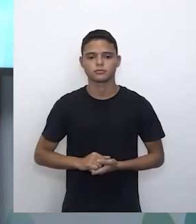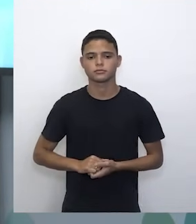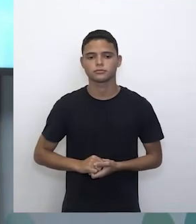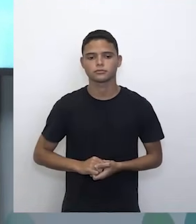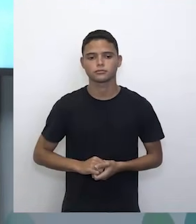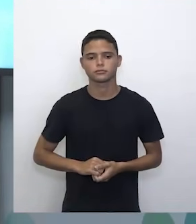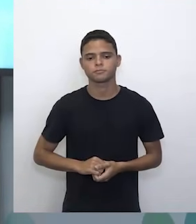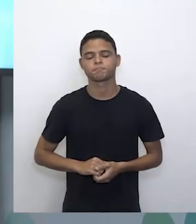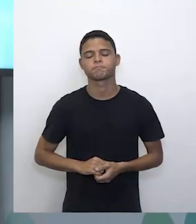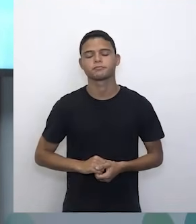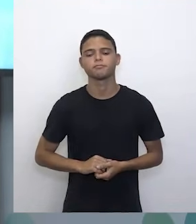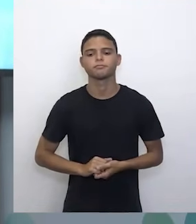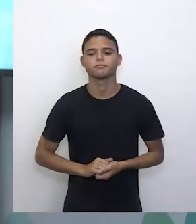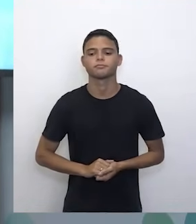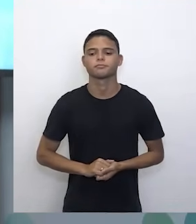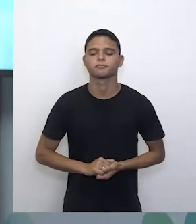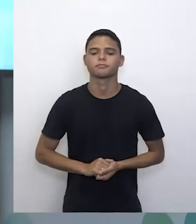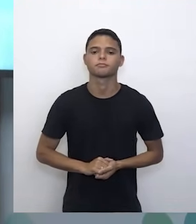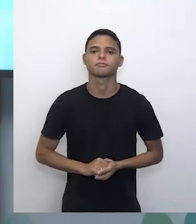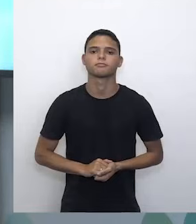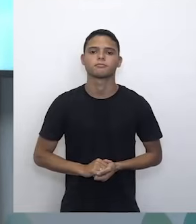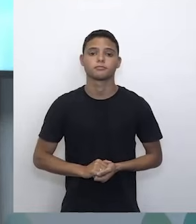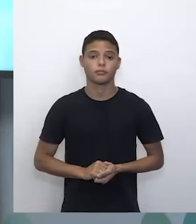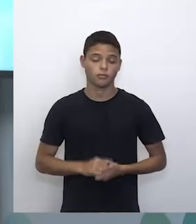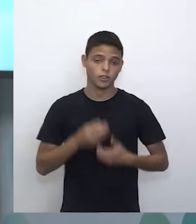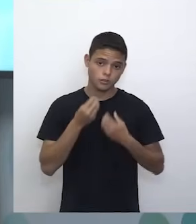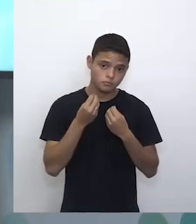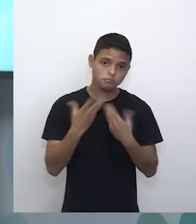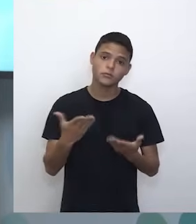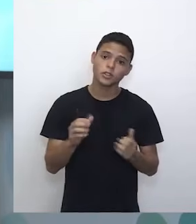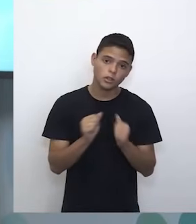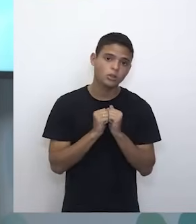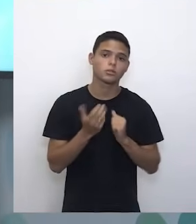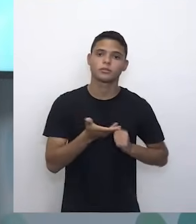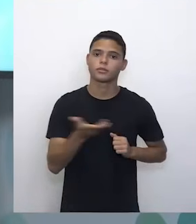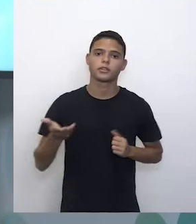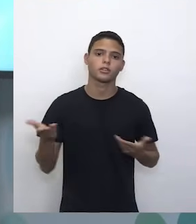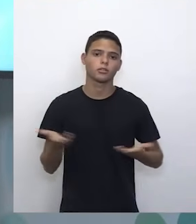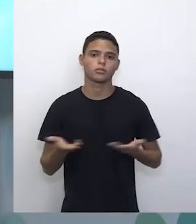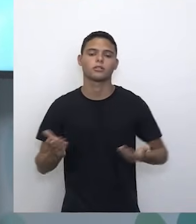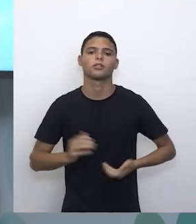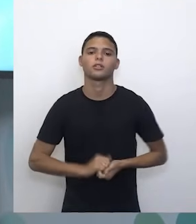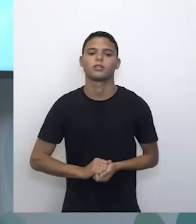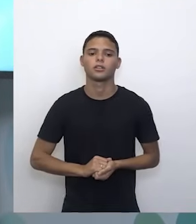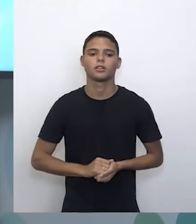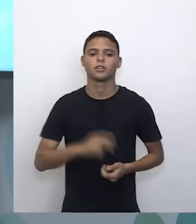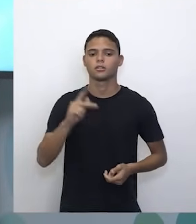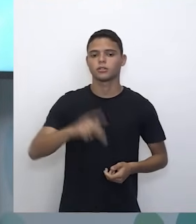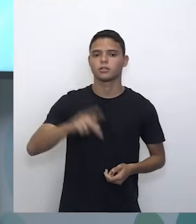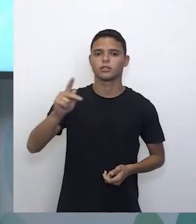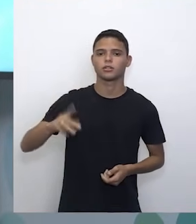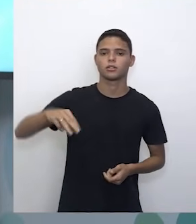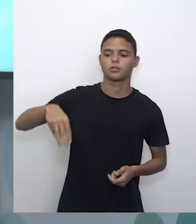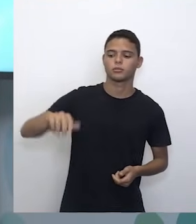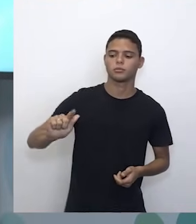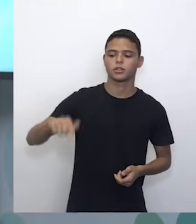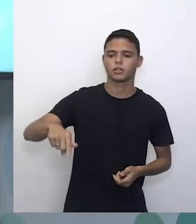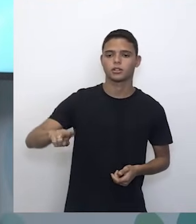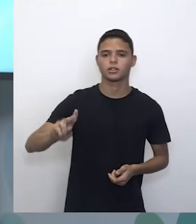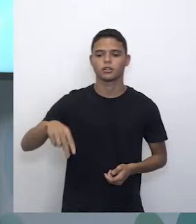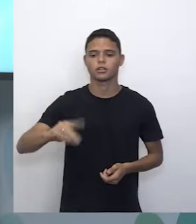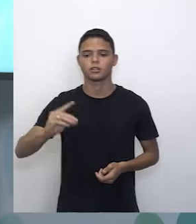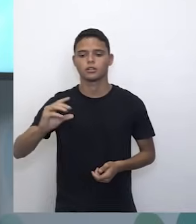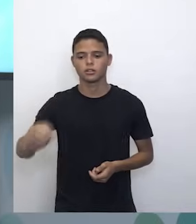nos nossos planos. Bom, eu quero dizer que foi muito bom estar aqui com vocês hoje e o professor Magno vai dar as considerações,